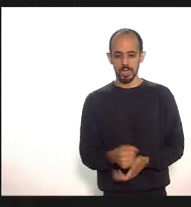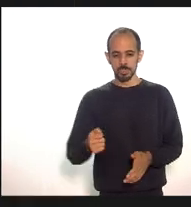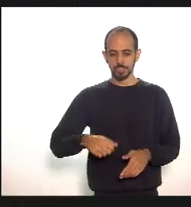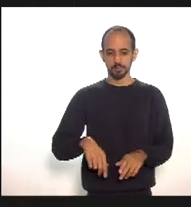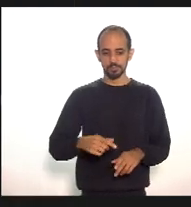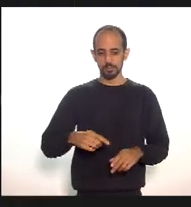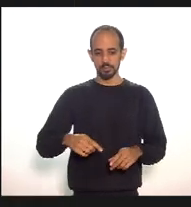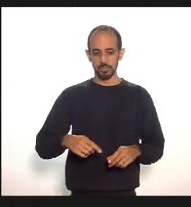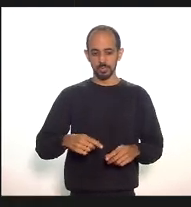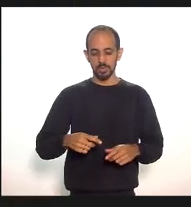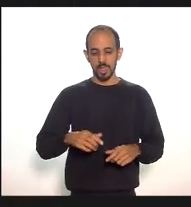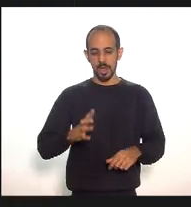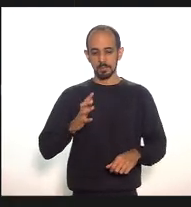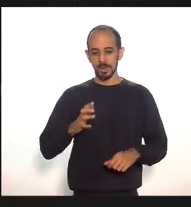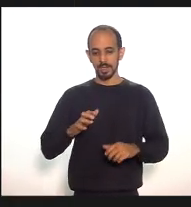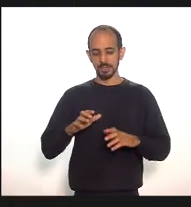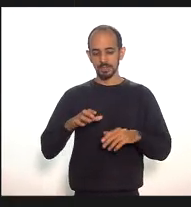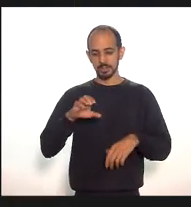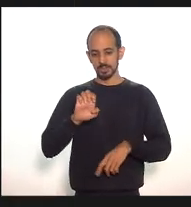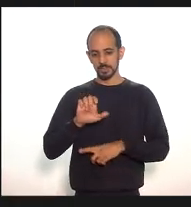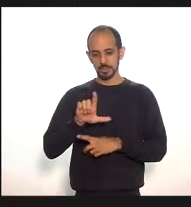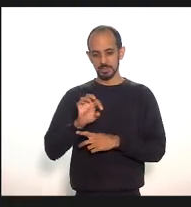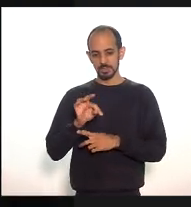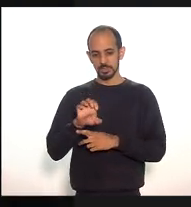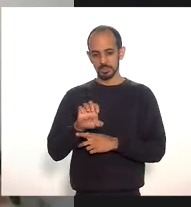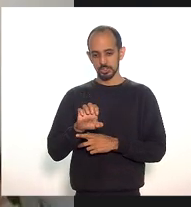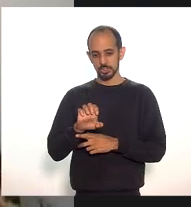e política desse país a